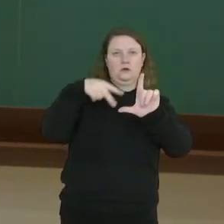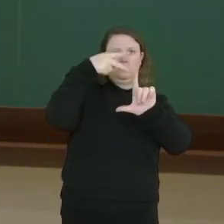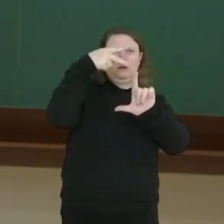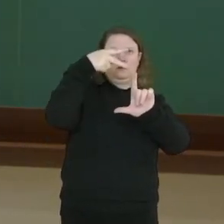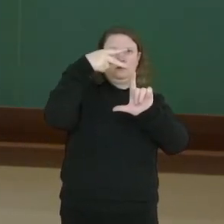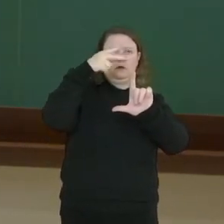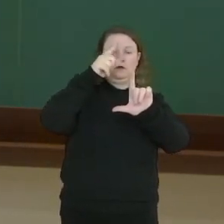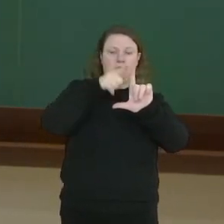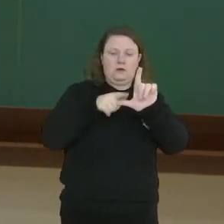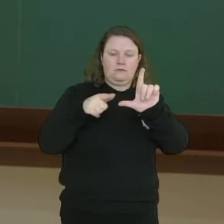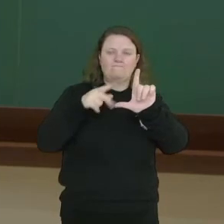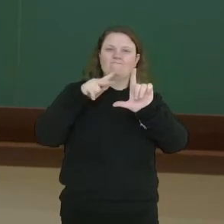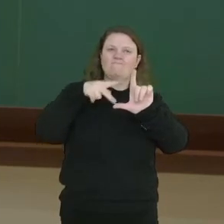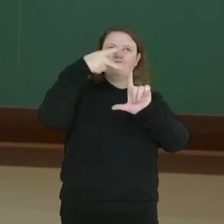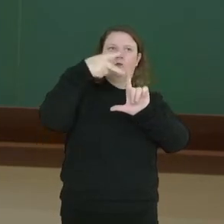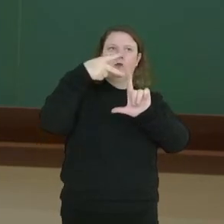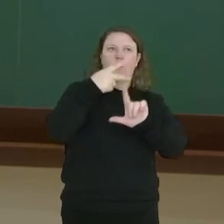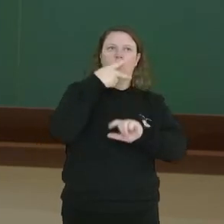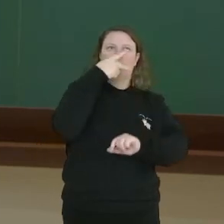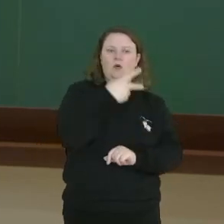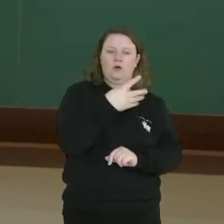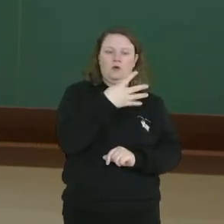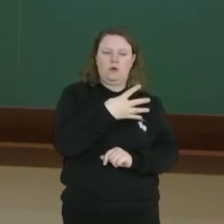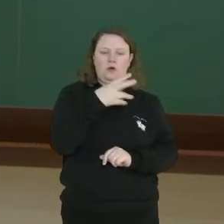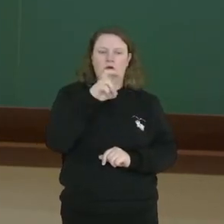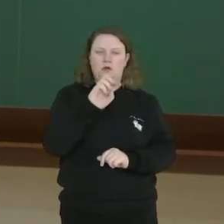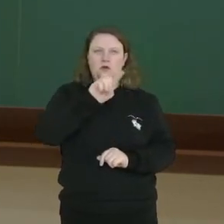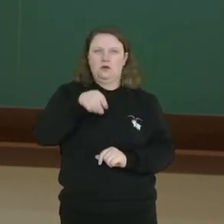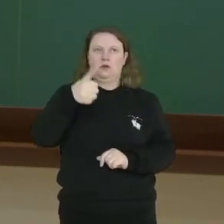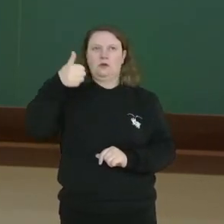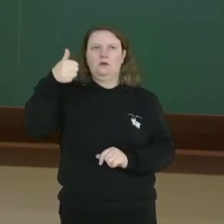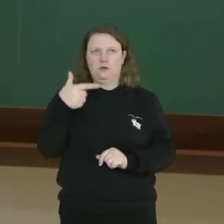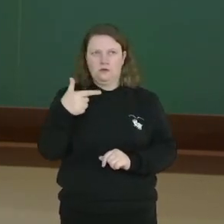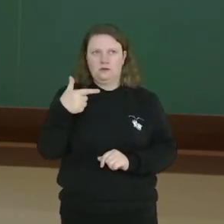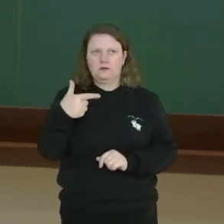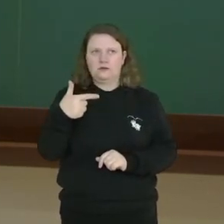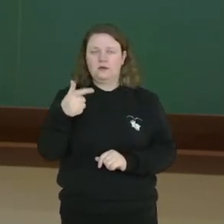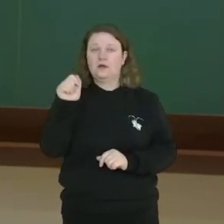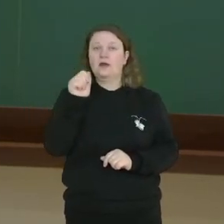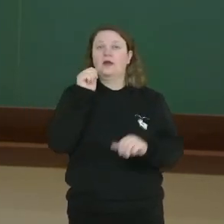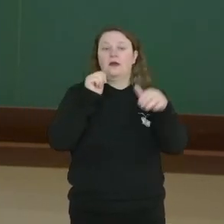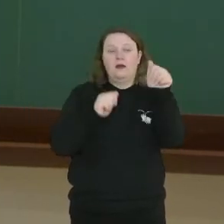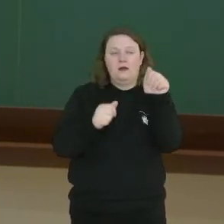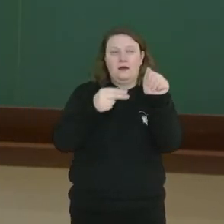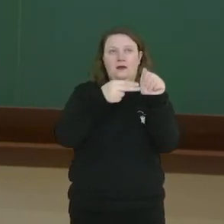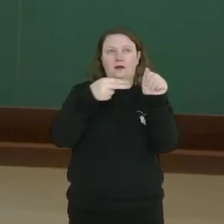lado. 45,12 ao quadrado me dá a área. Então, a área é